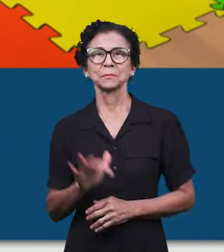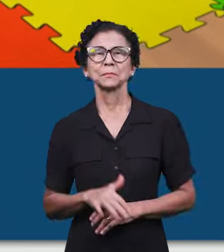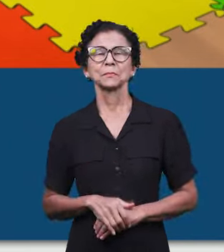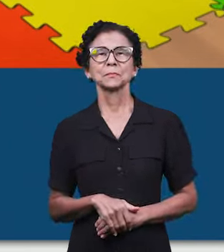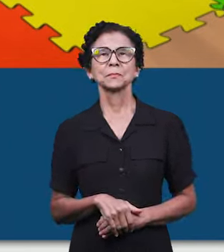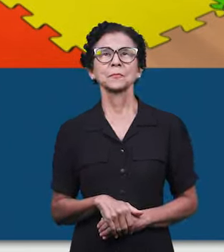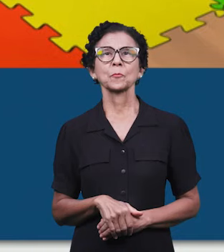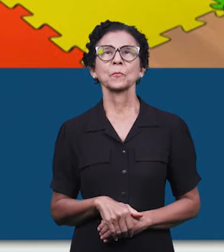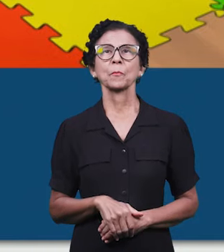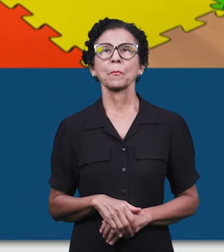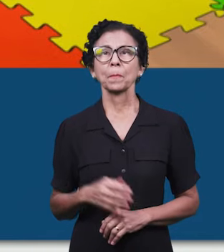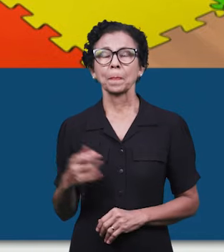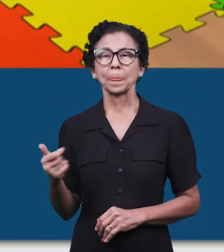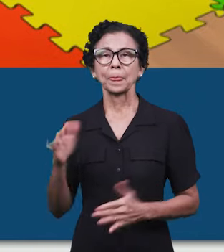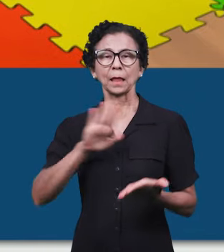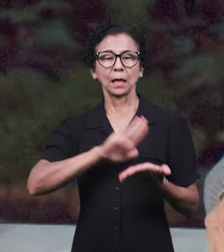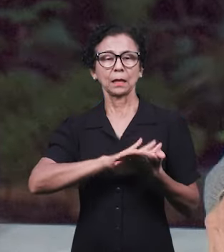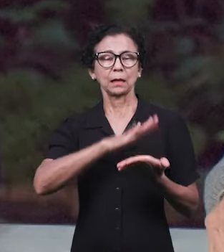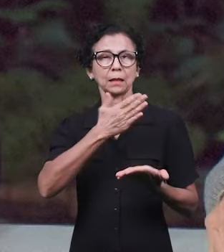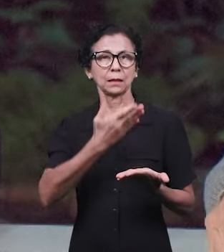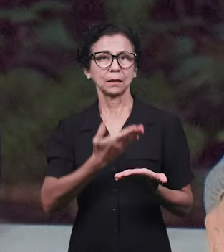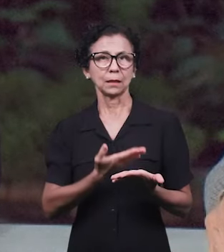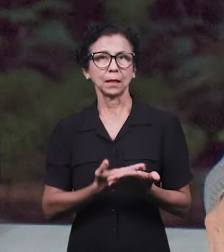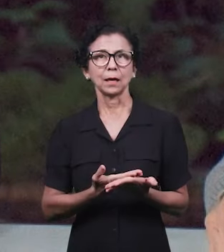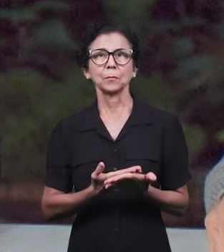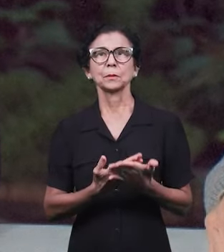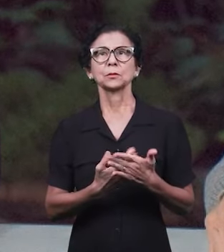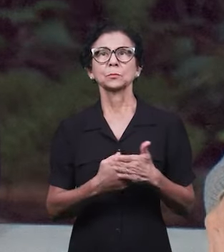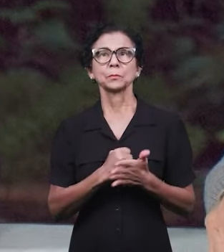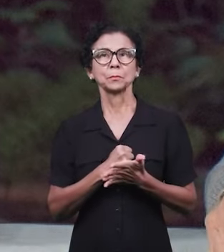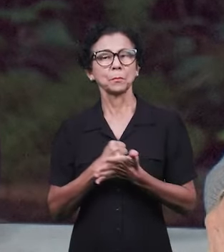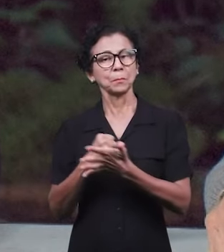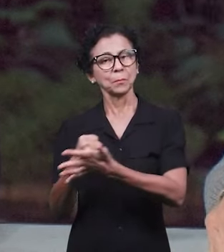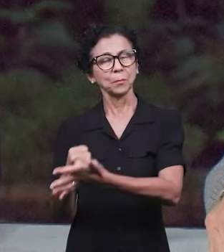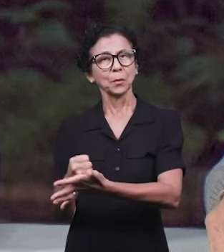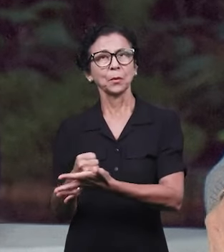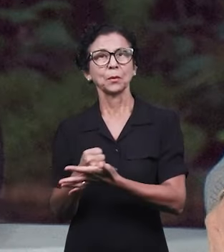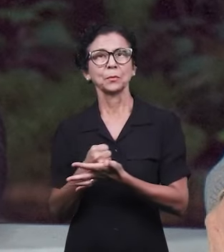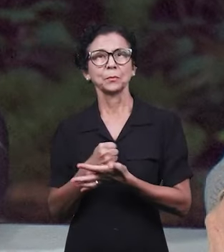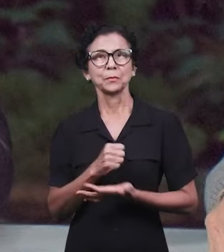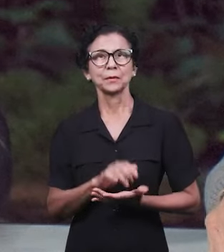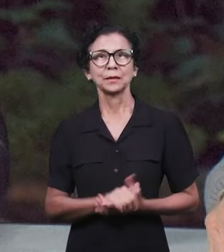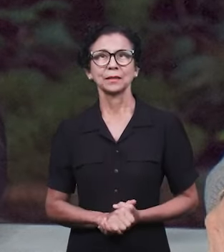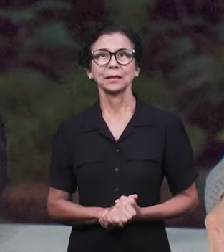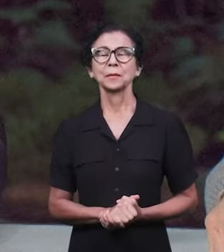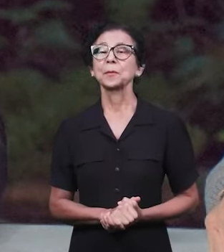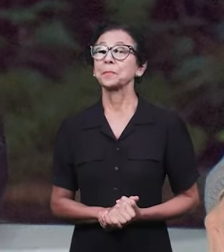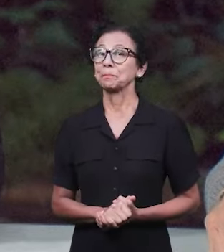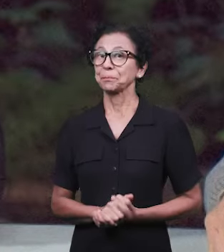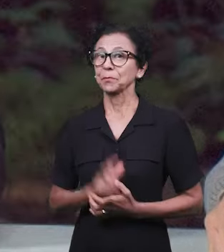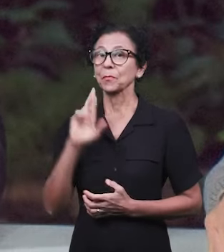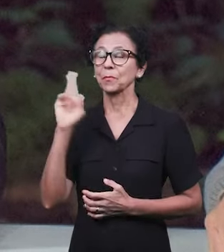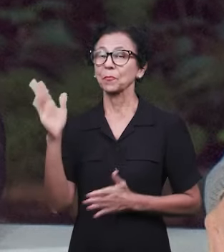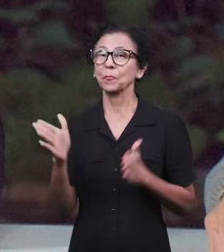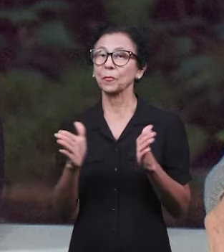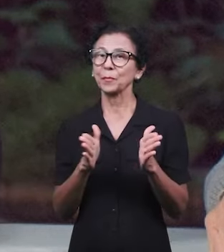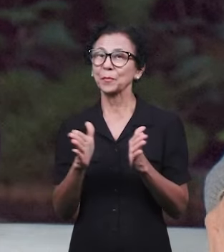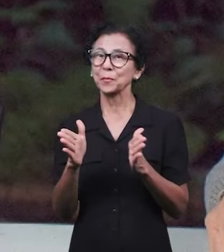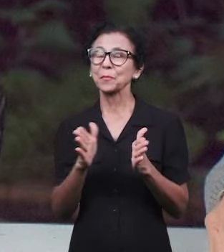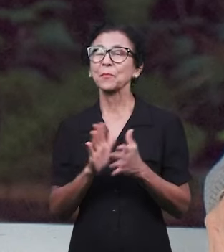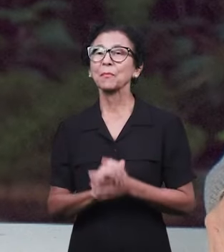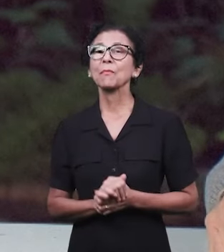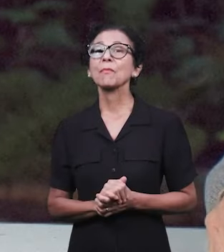Nós temos na segunda imagem uma criança ali com a mediação, com a professora mediadora. Pode observar, meus